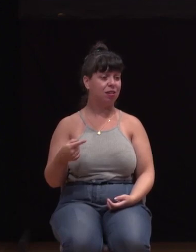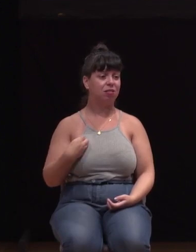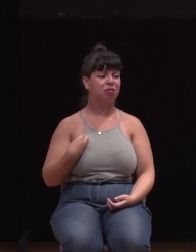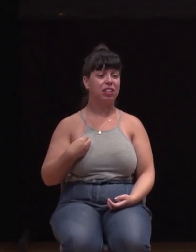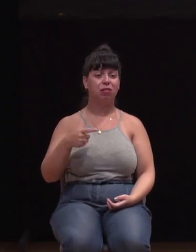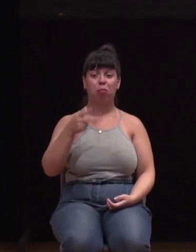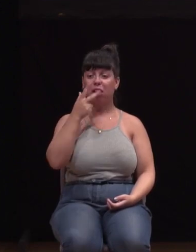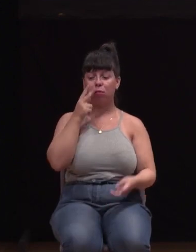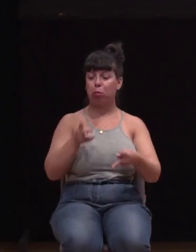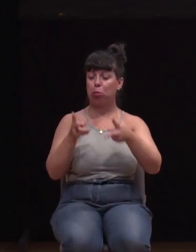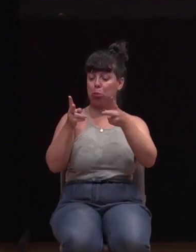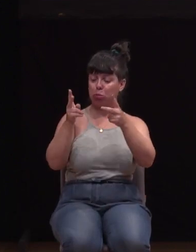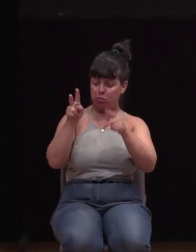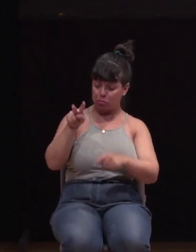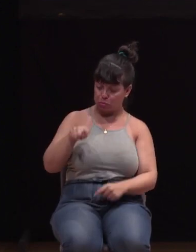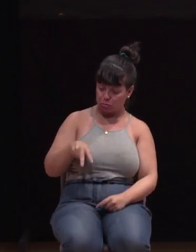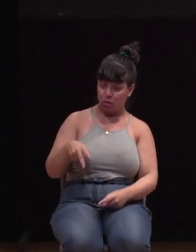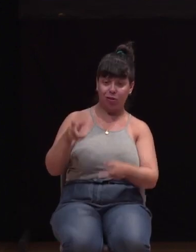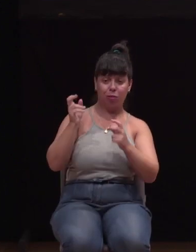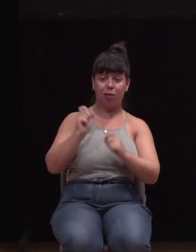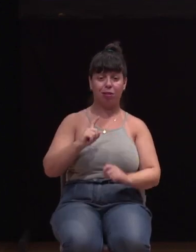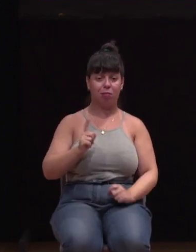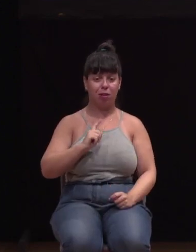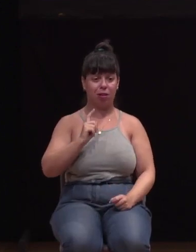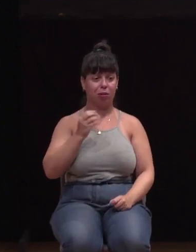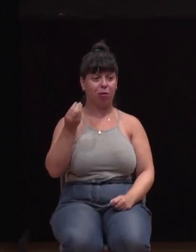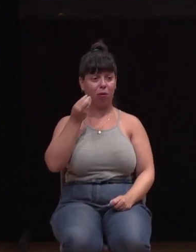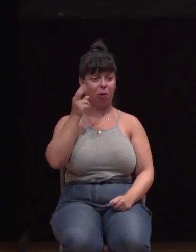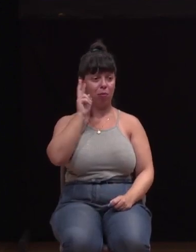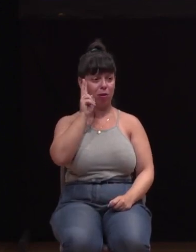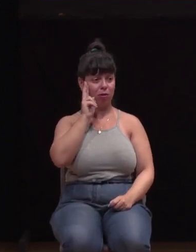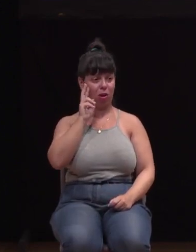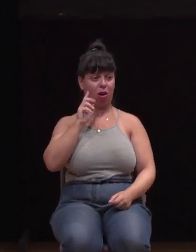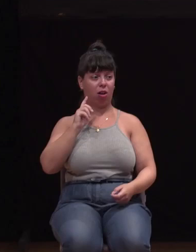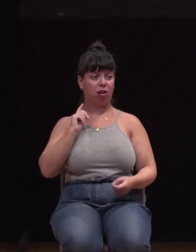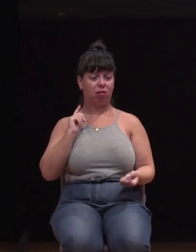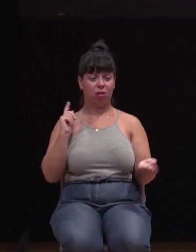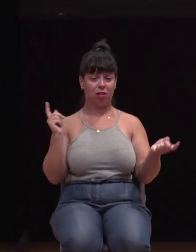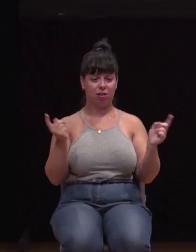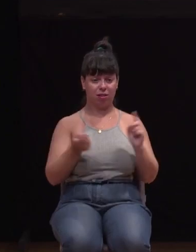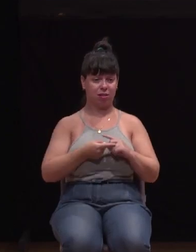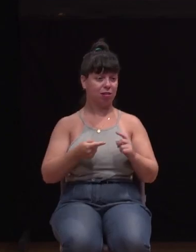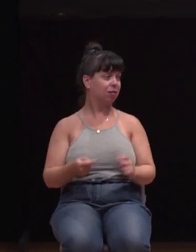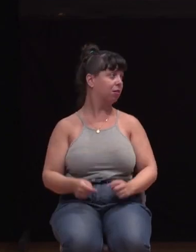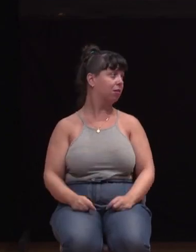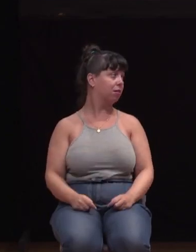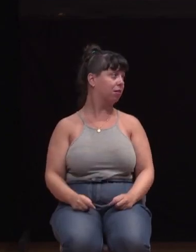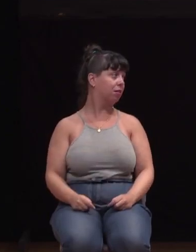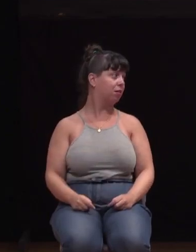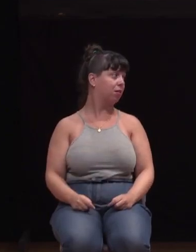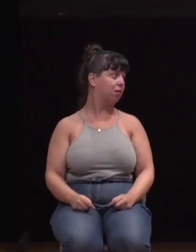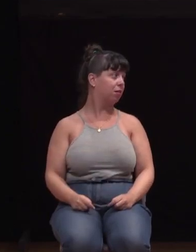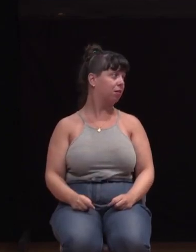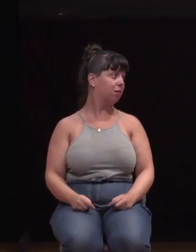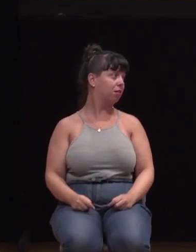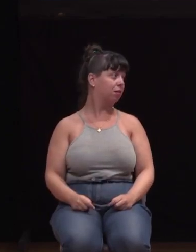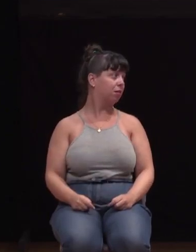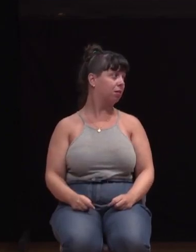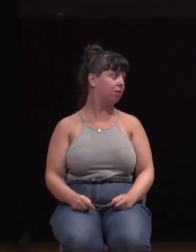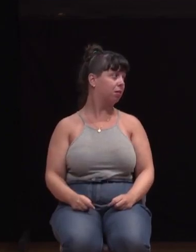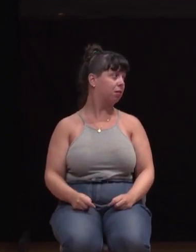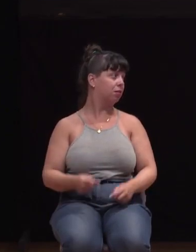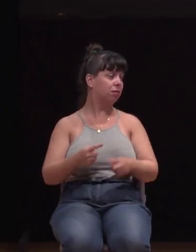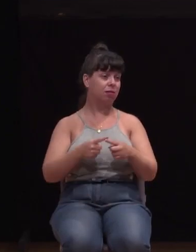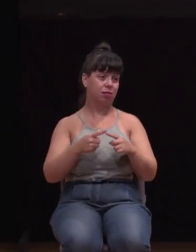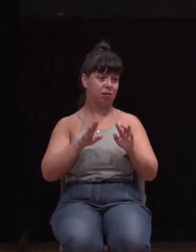sabe sobre suas histórias de transição e tudo mais. E não preciso nem dizer por quê, às vezes a gente faz essas opções,